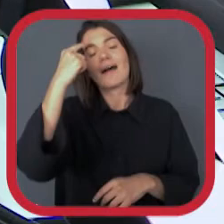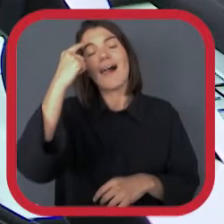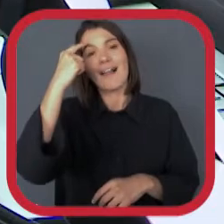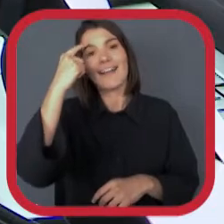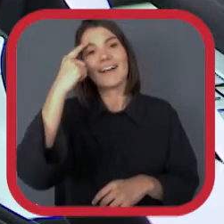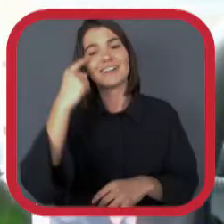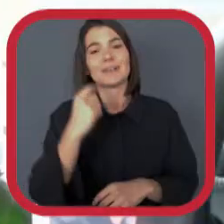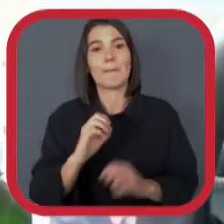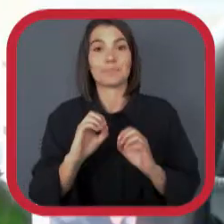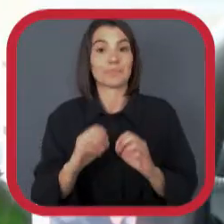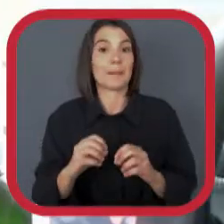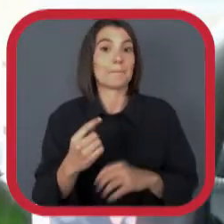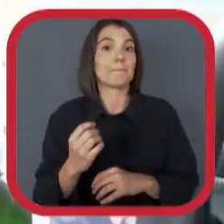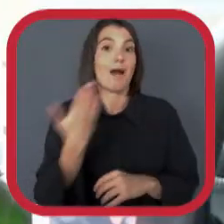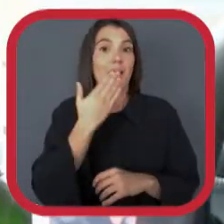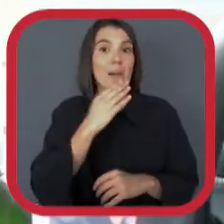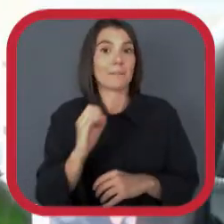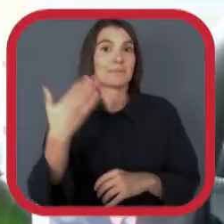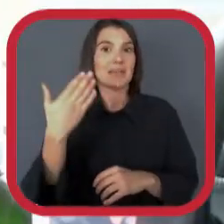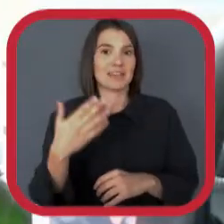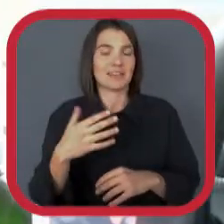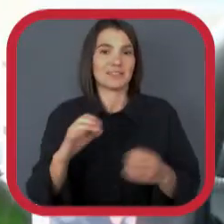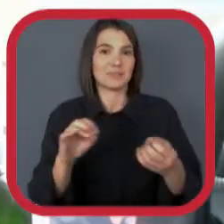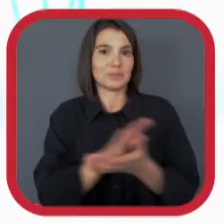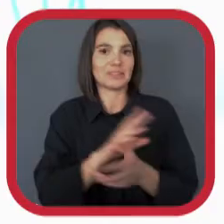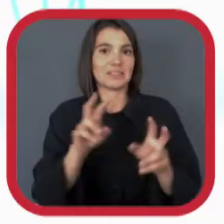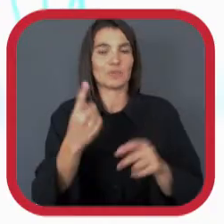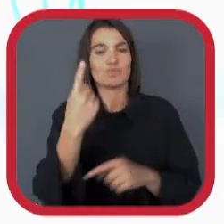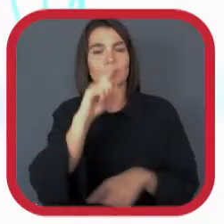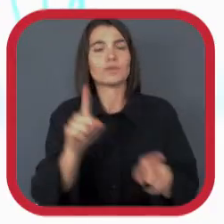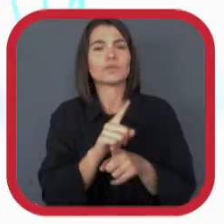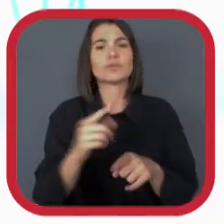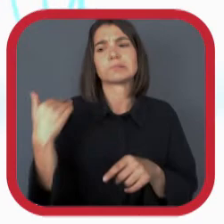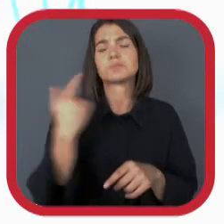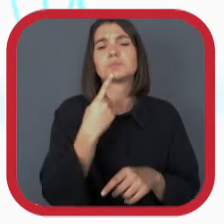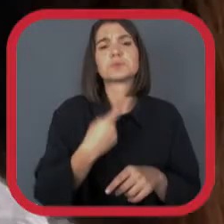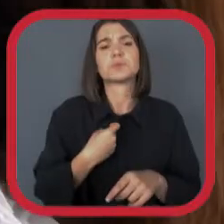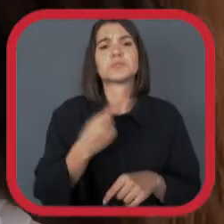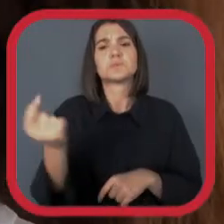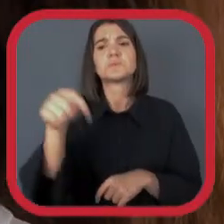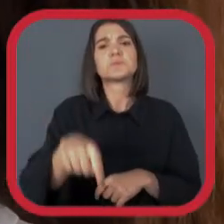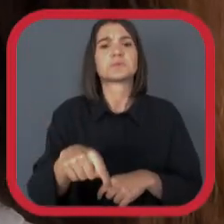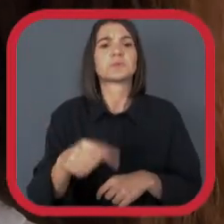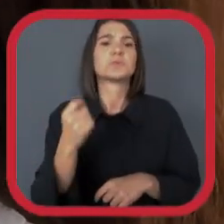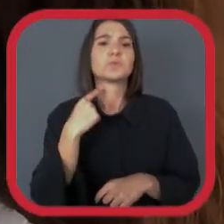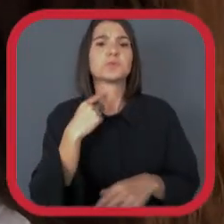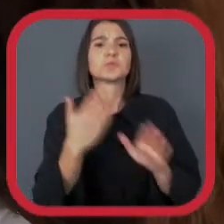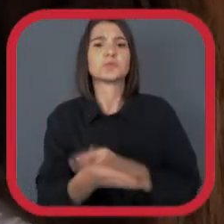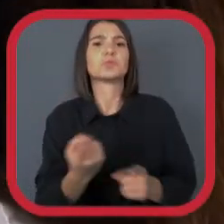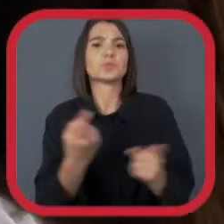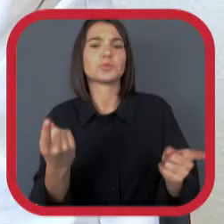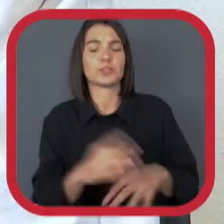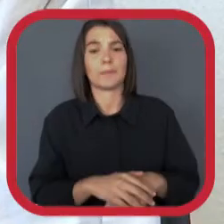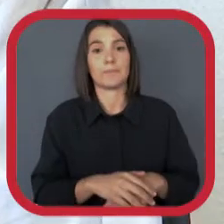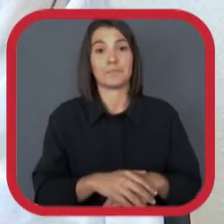tenho de uma das primeiras aulas de jornalismo, de um professor questionar-nos porque é que estávamos neste